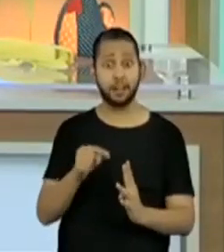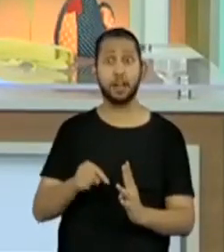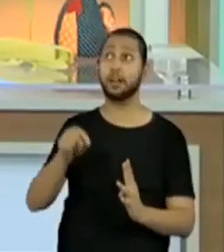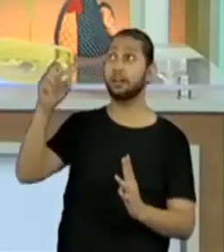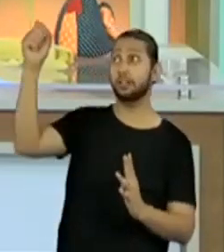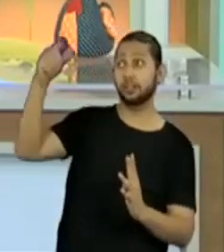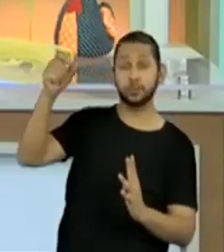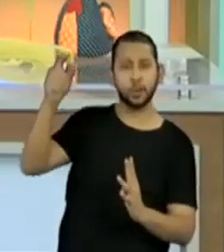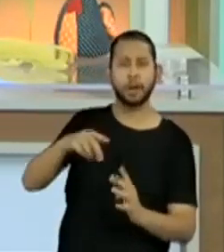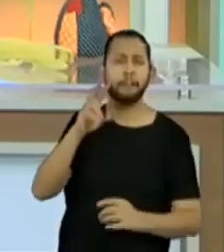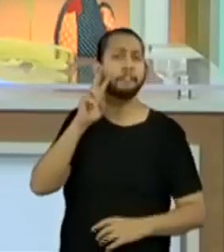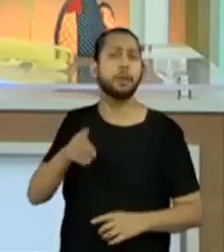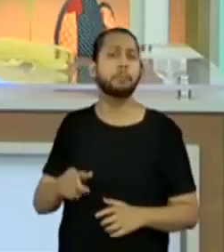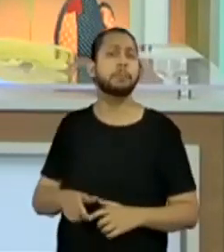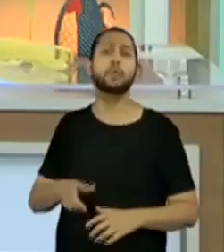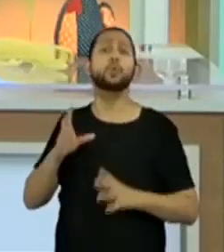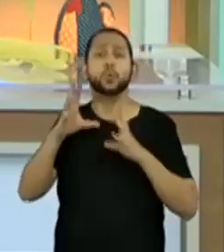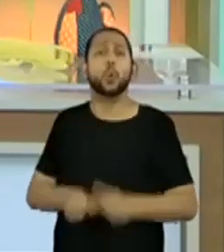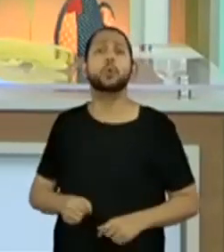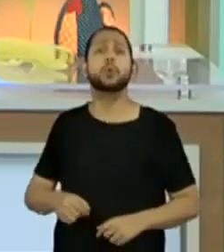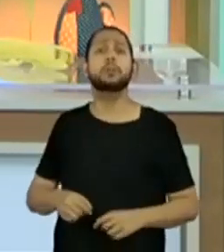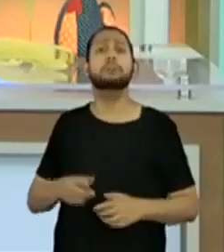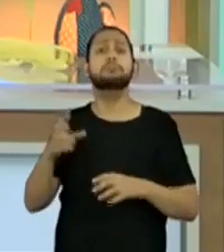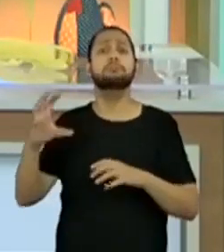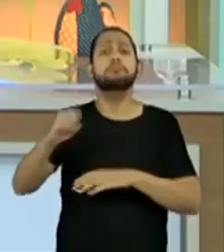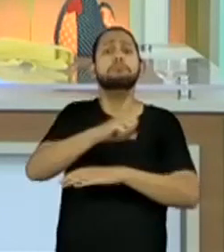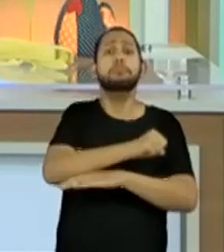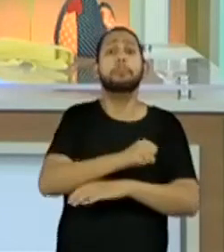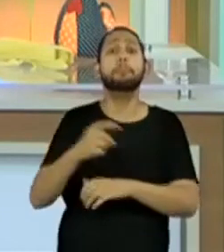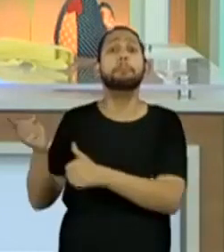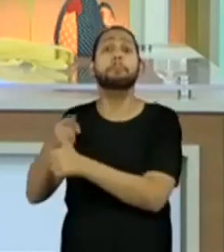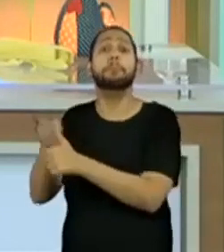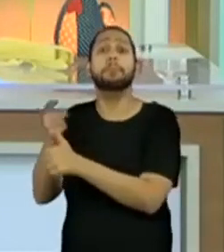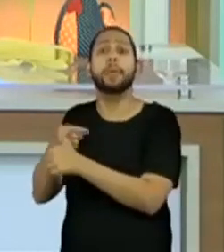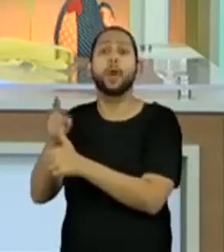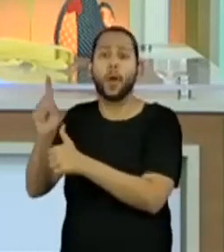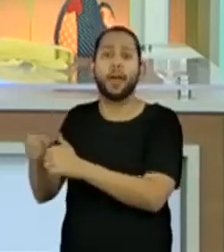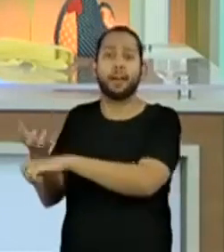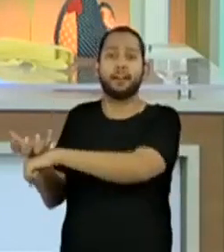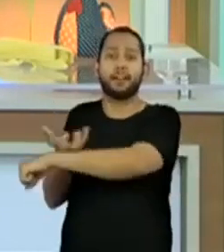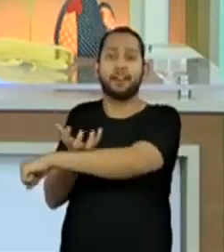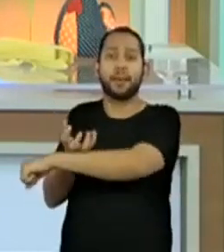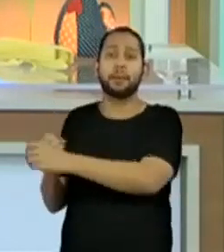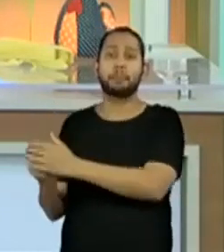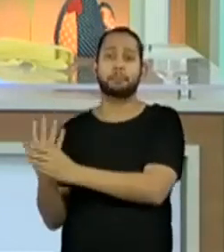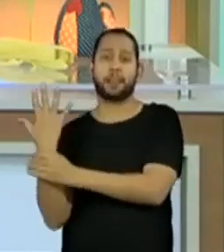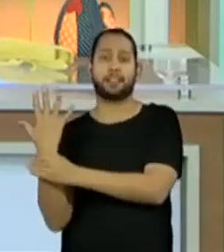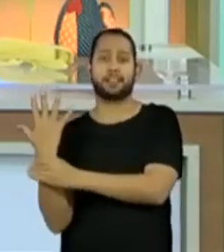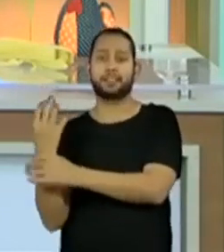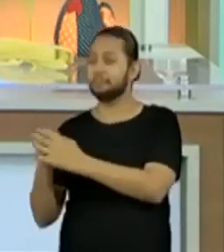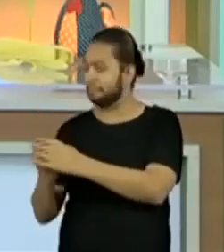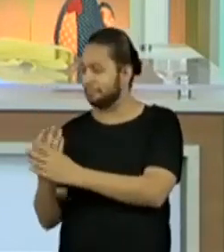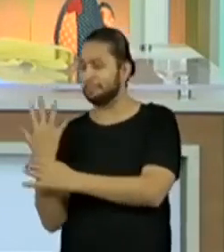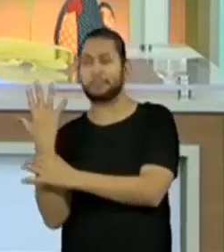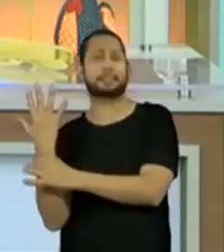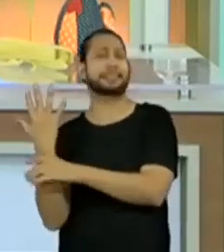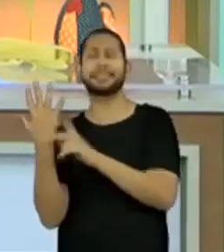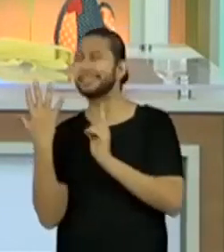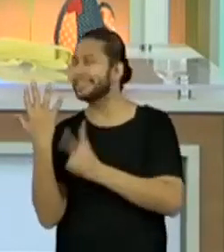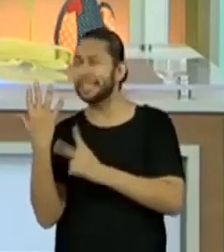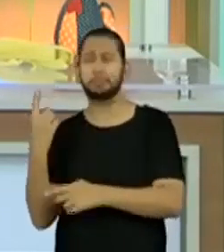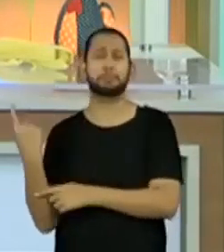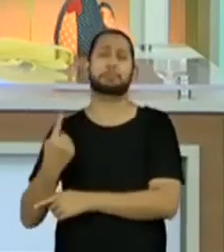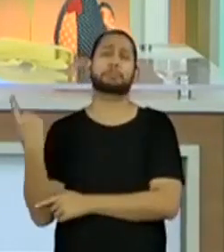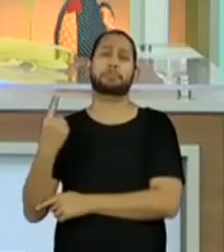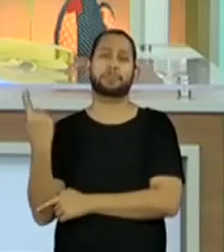com a grama, que é uma planta. Então, todas as cadeias alimentares começam sempre com uma planta.